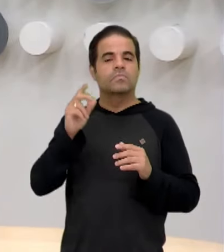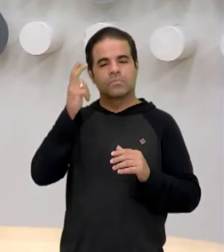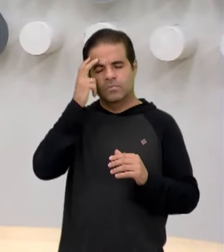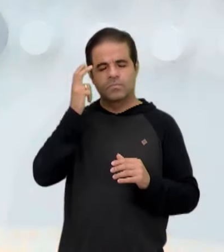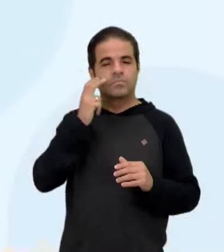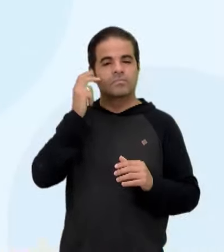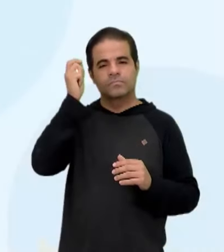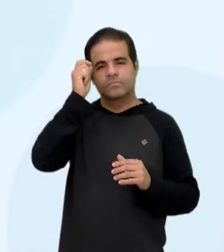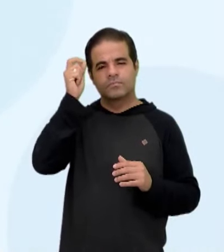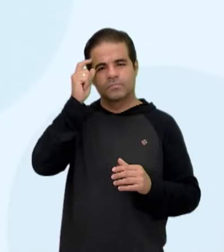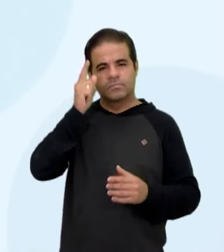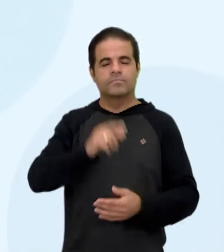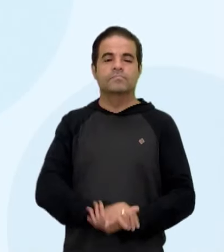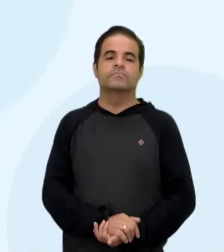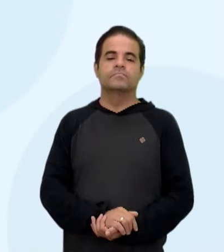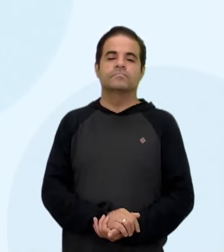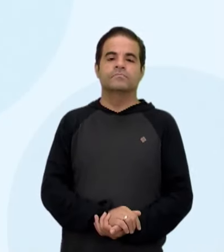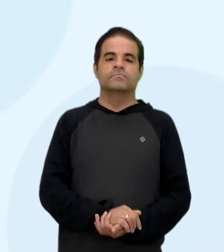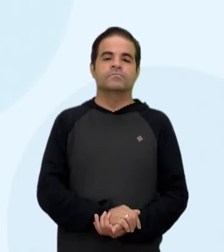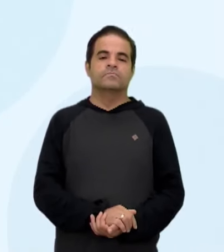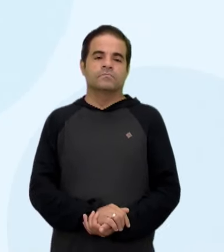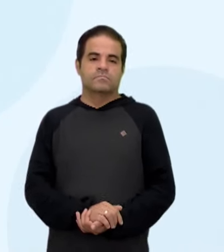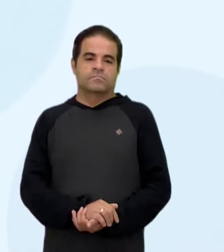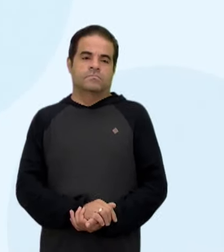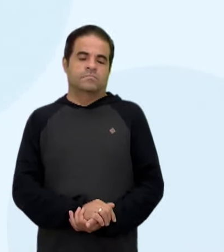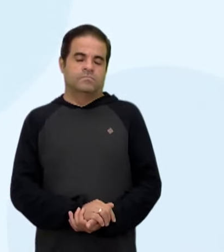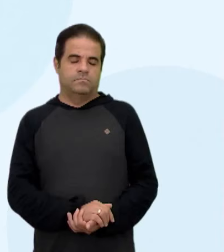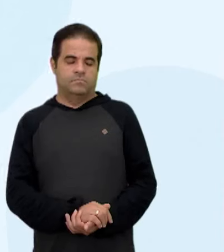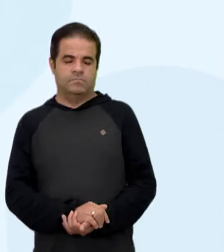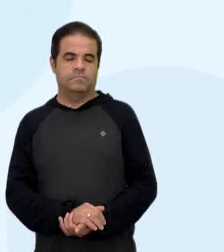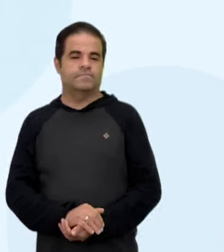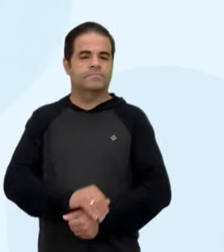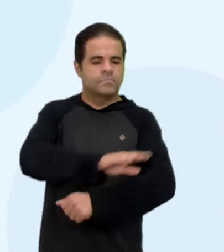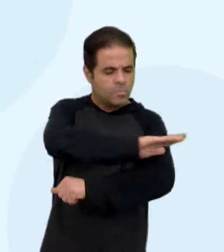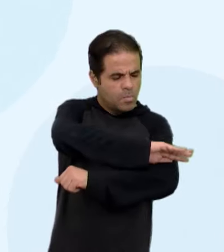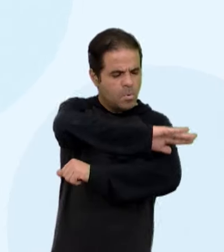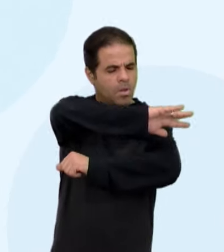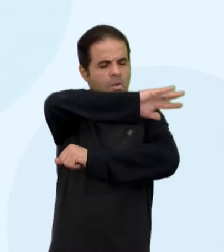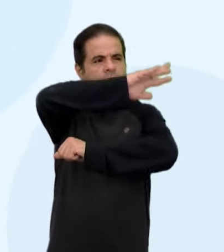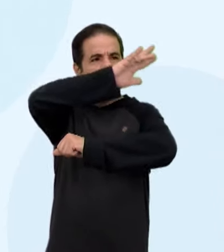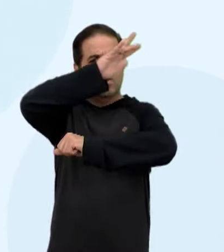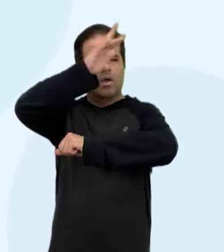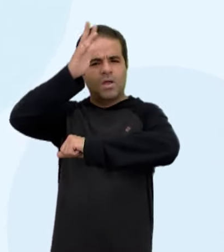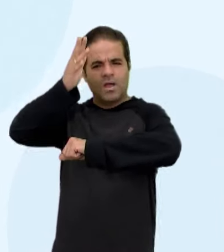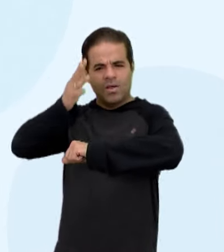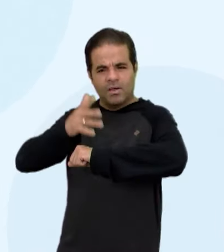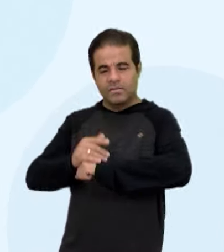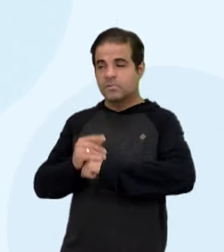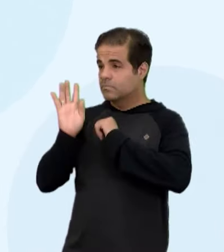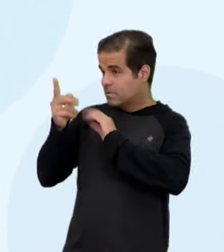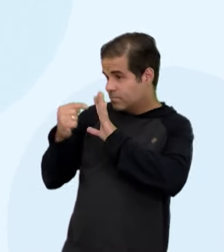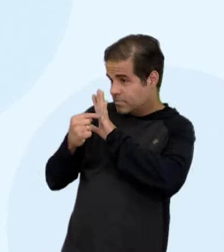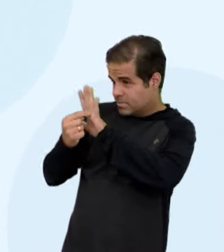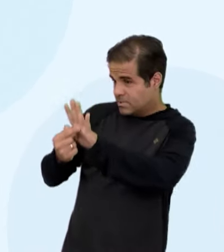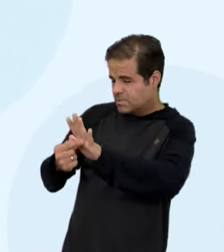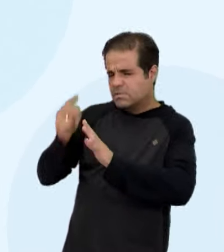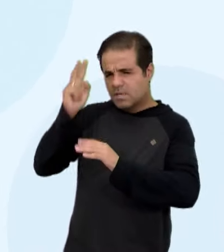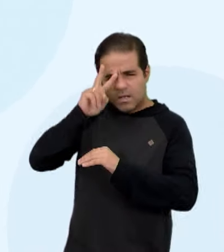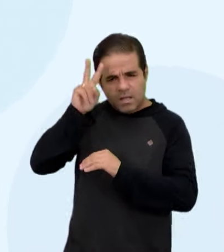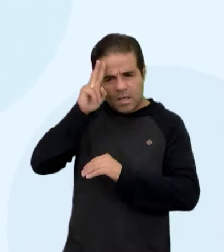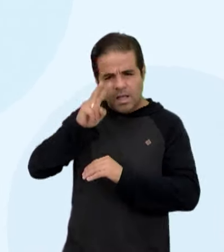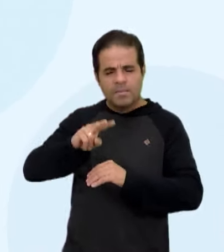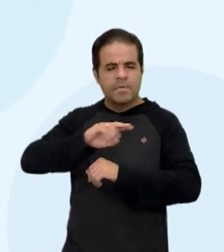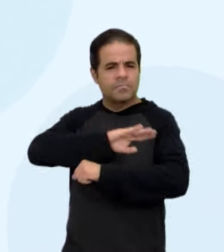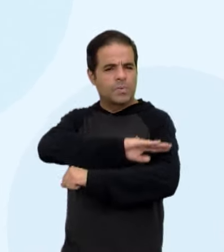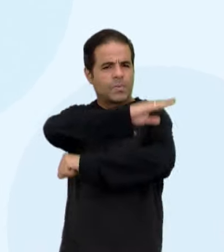cultural. Vamos lá. Nós temos aqui, né, a Cordilheira dos Andes, que eu tinha mostrado para vocês, né, que é uma